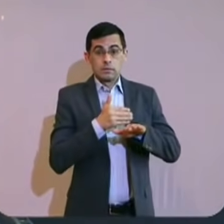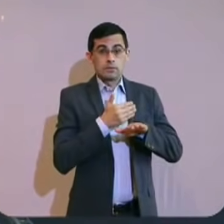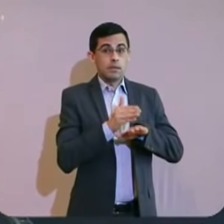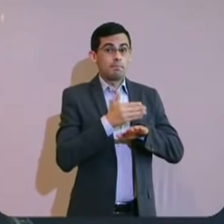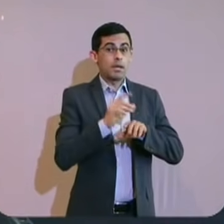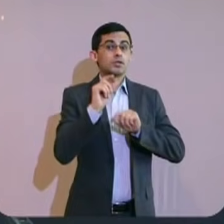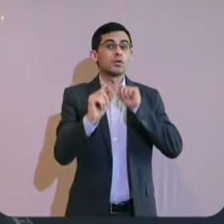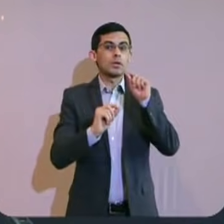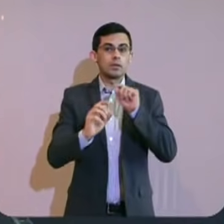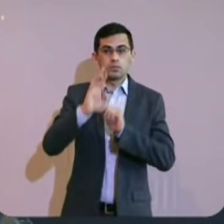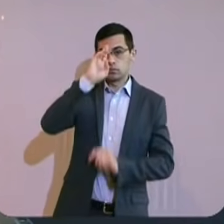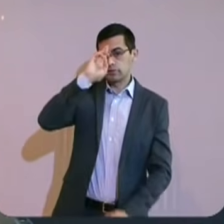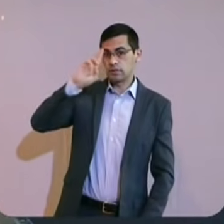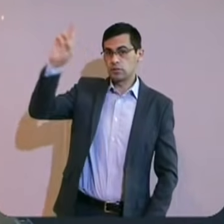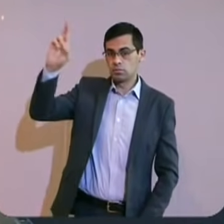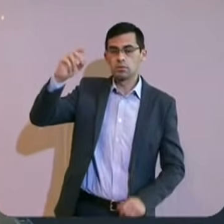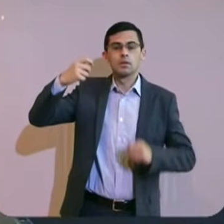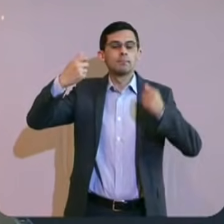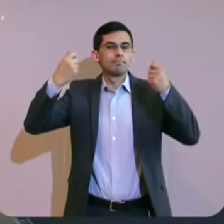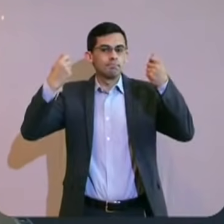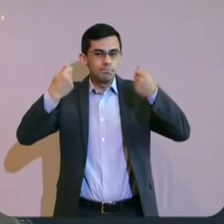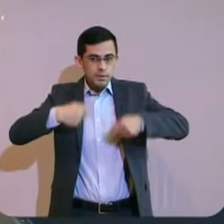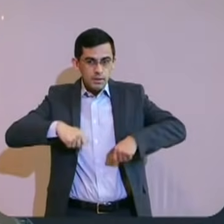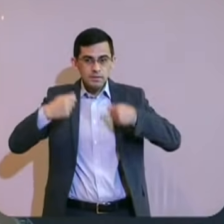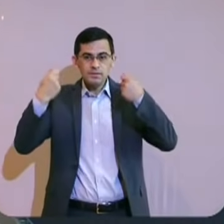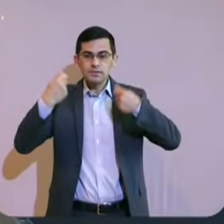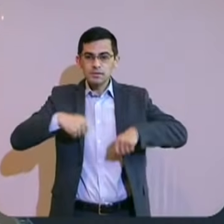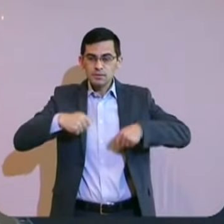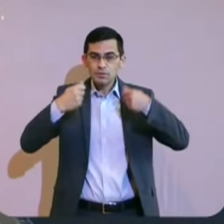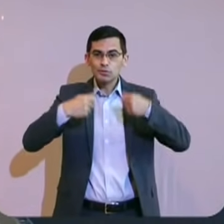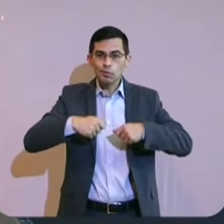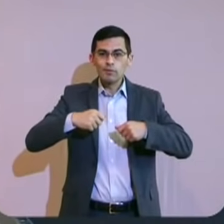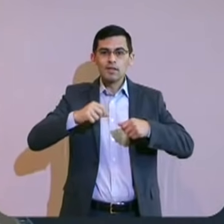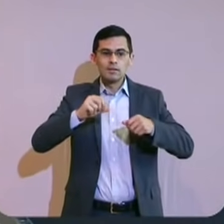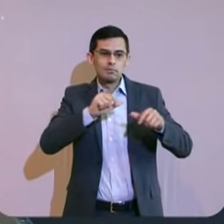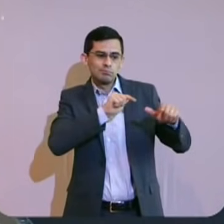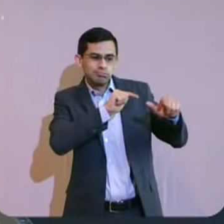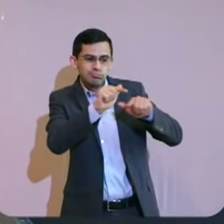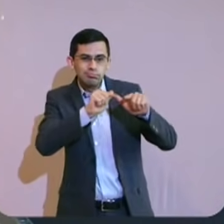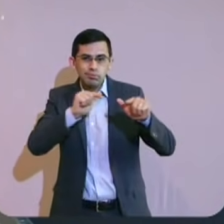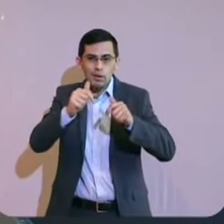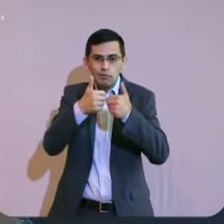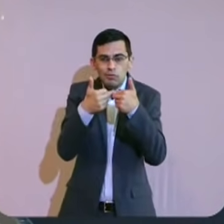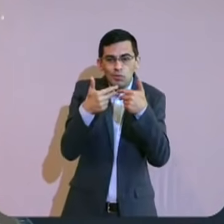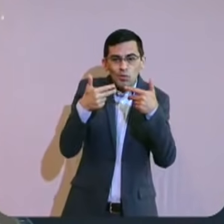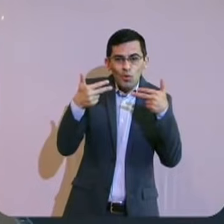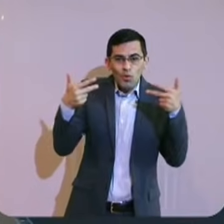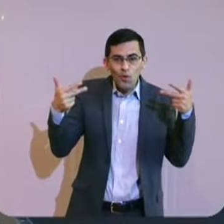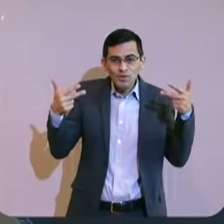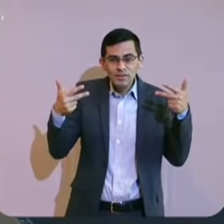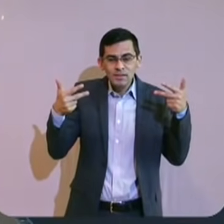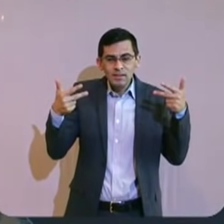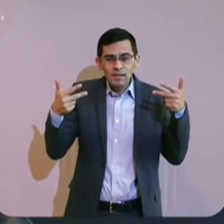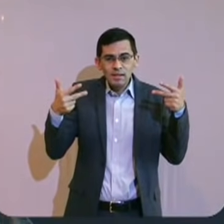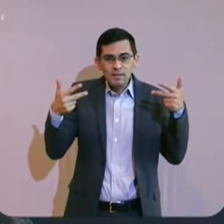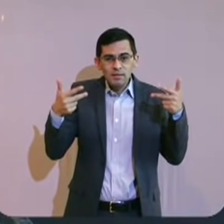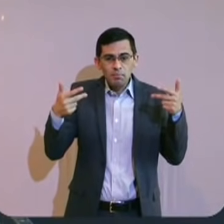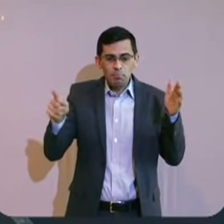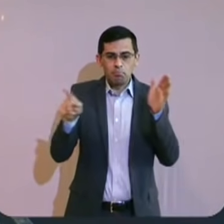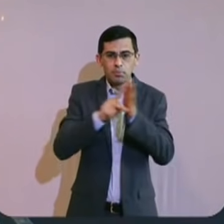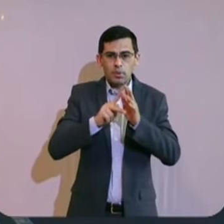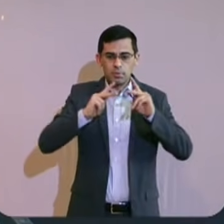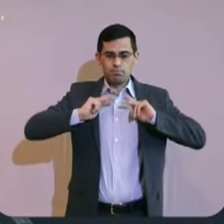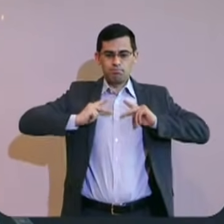o Senhor teve que trabalhar algumas coisas que fazem parte da nossa natureza